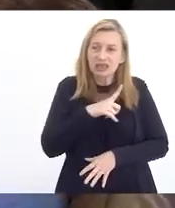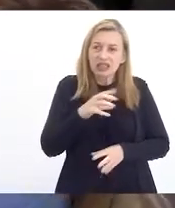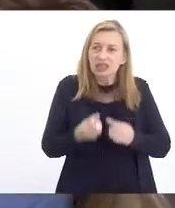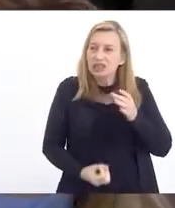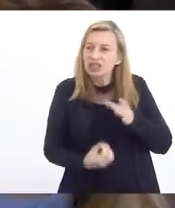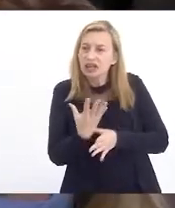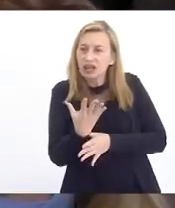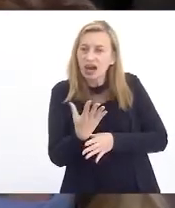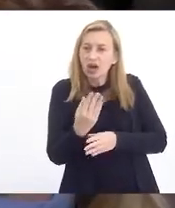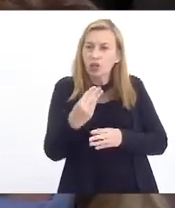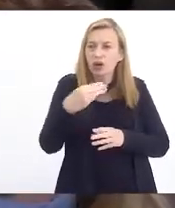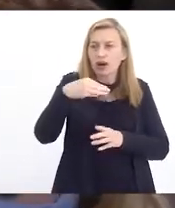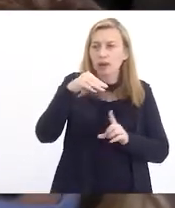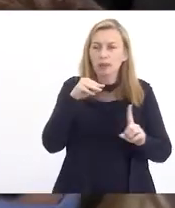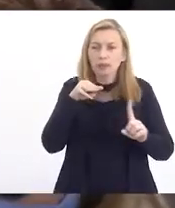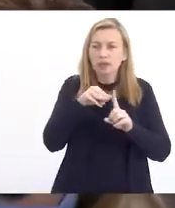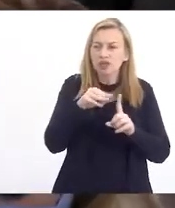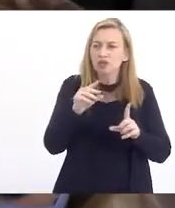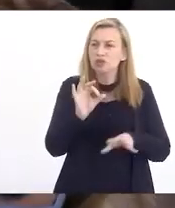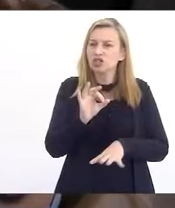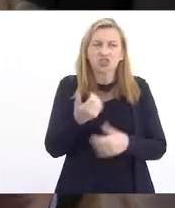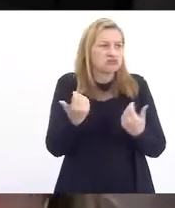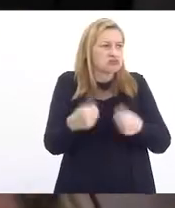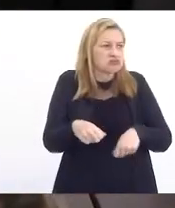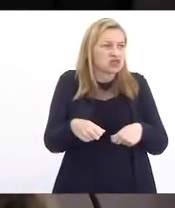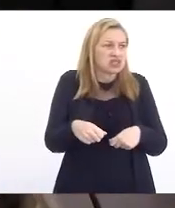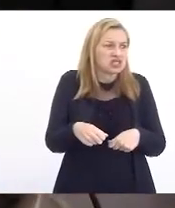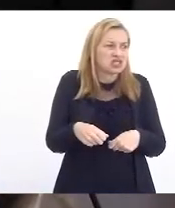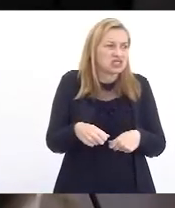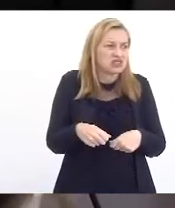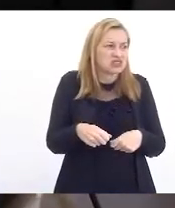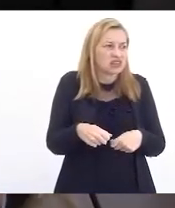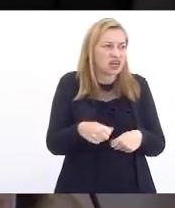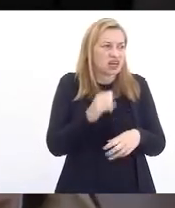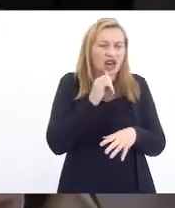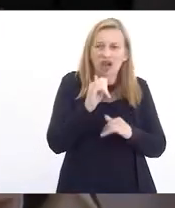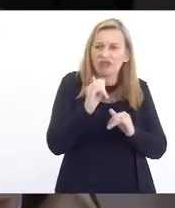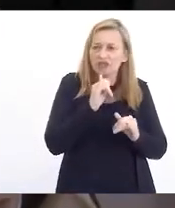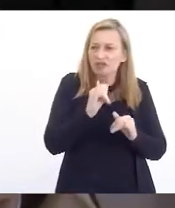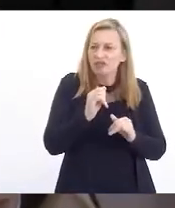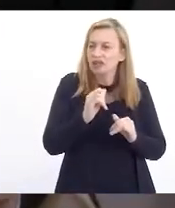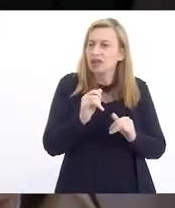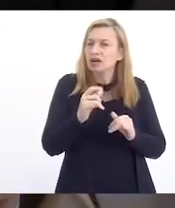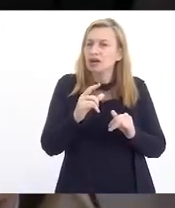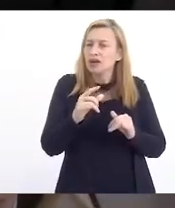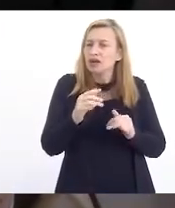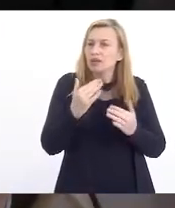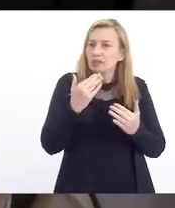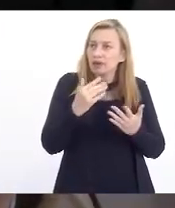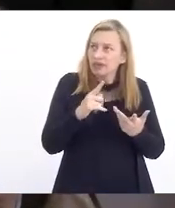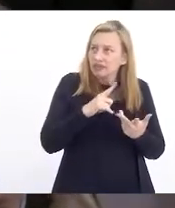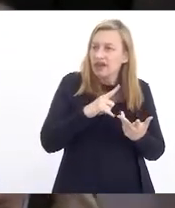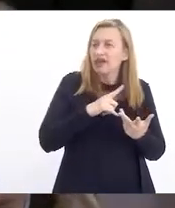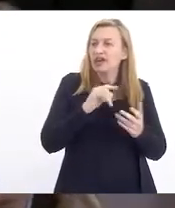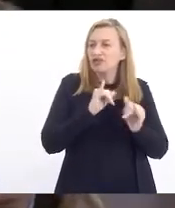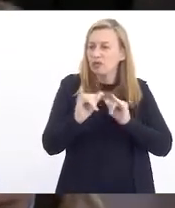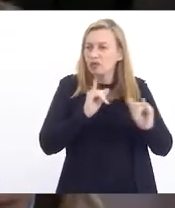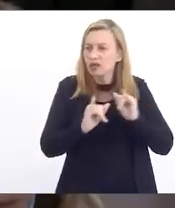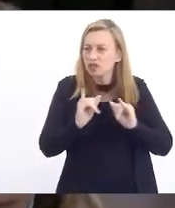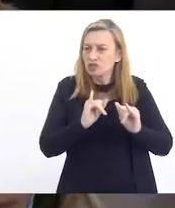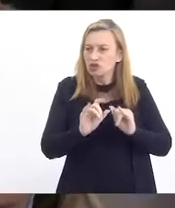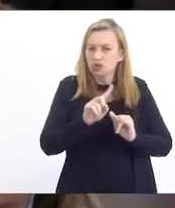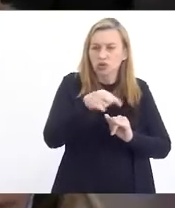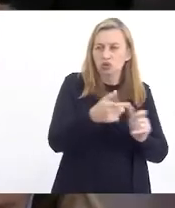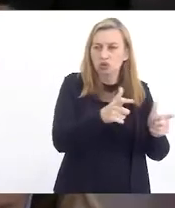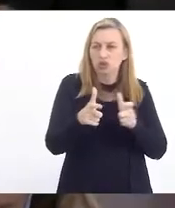uma metodologia que os senhores não precisem ficar oficiando para ter informações que às vezes vêm por outras fontes.